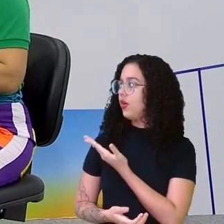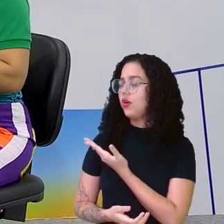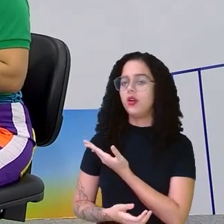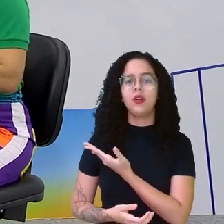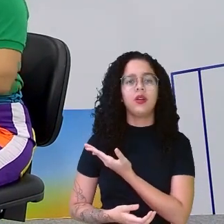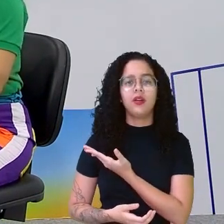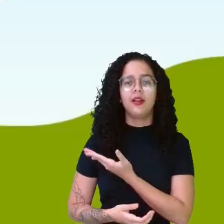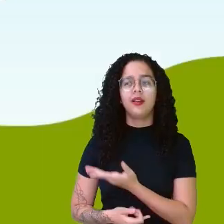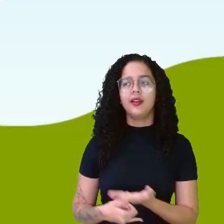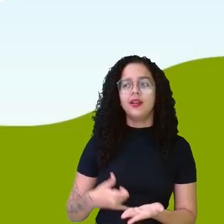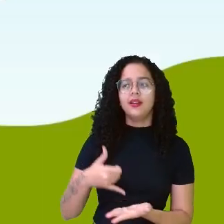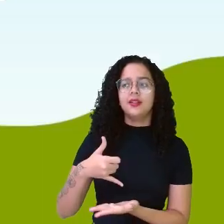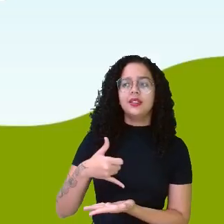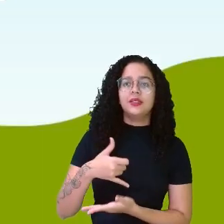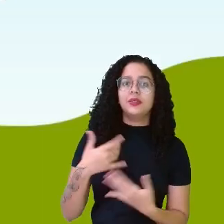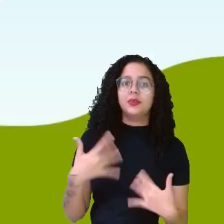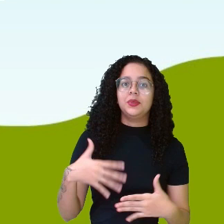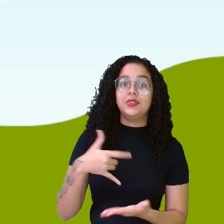é esse?